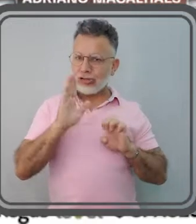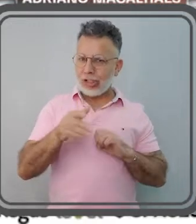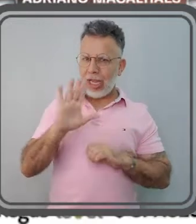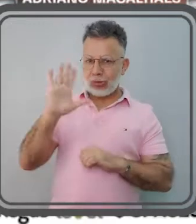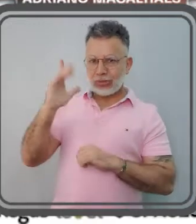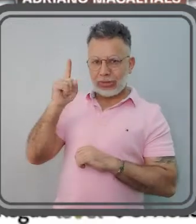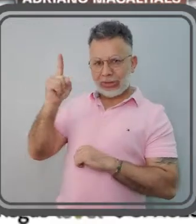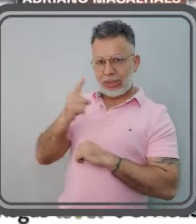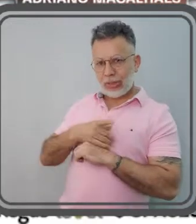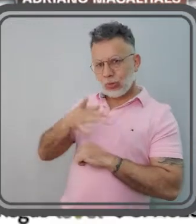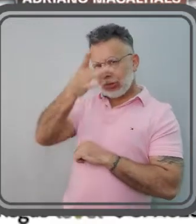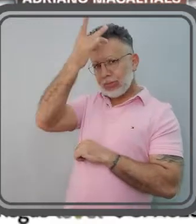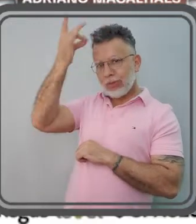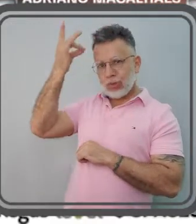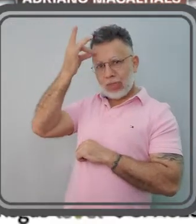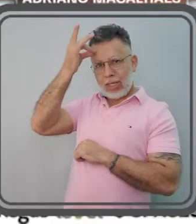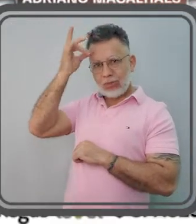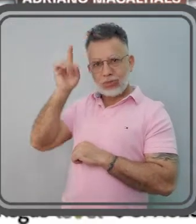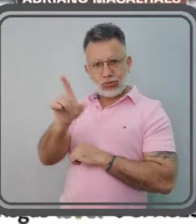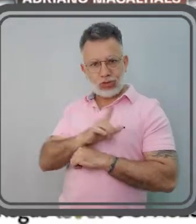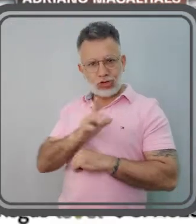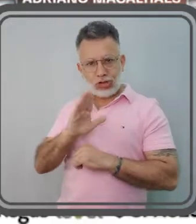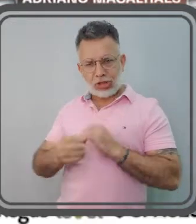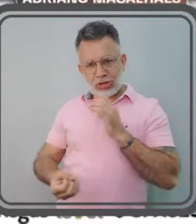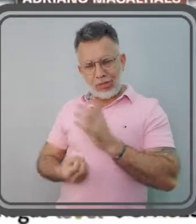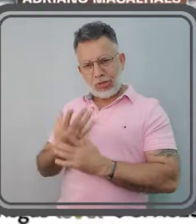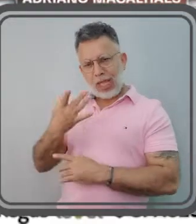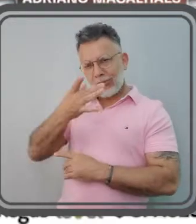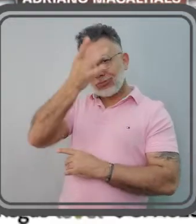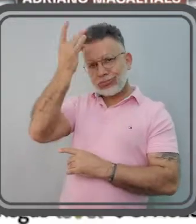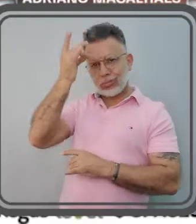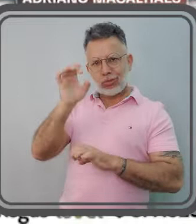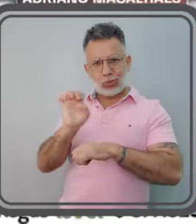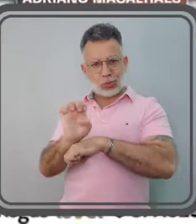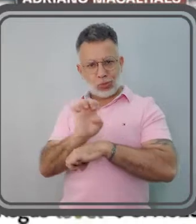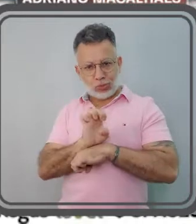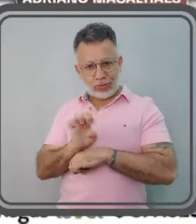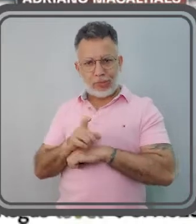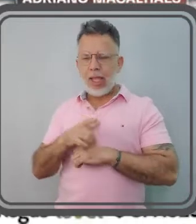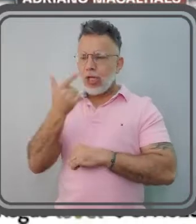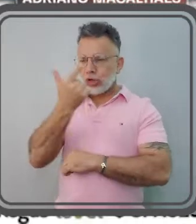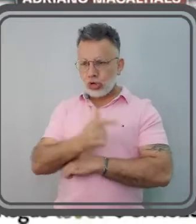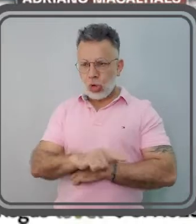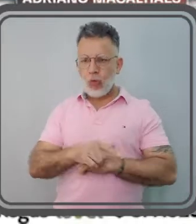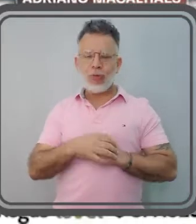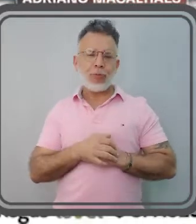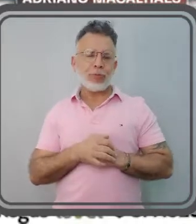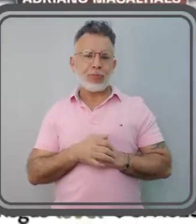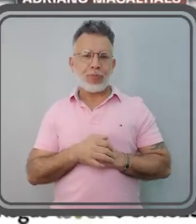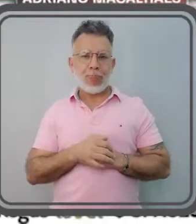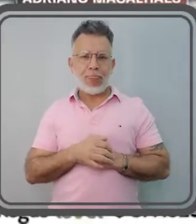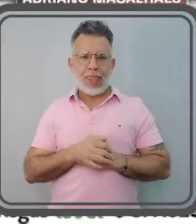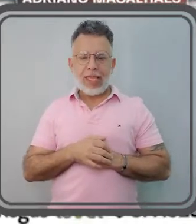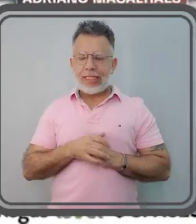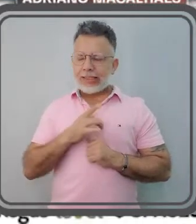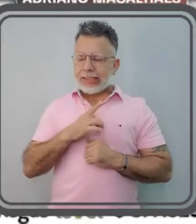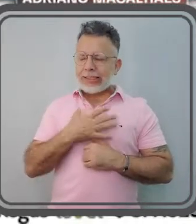e aí, de novo, né? A formiguinha ali beliscou de novo ali, a pulguinha de empreender,